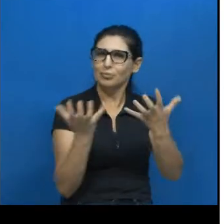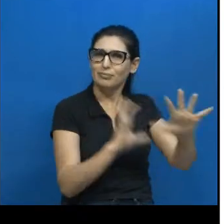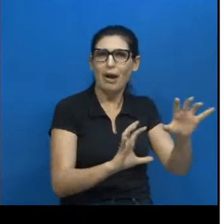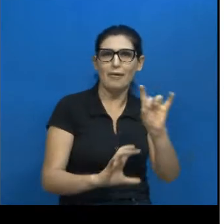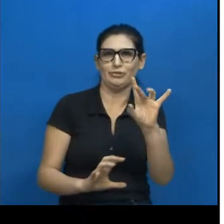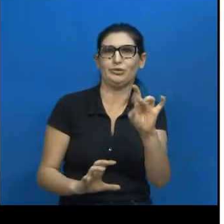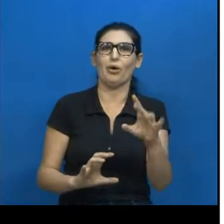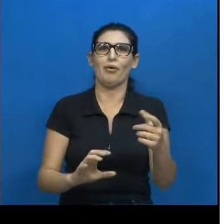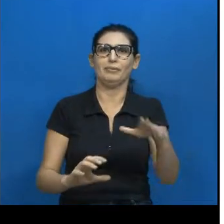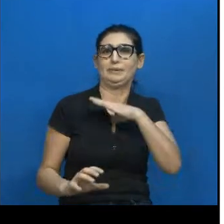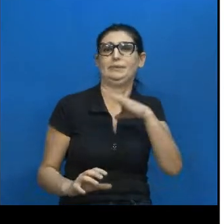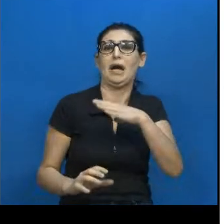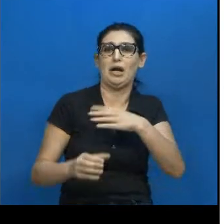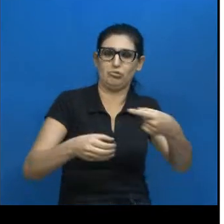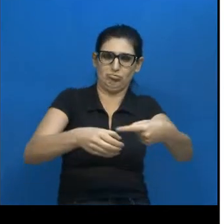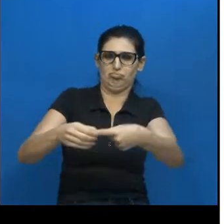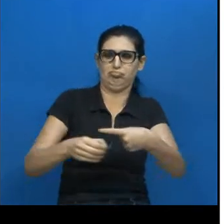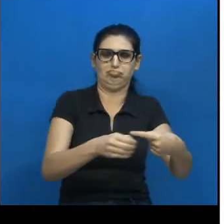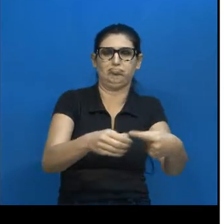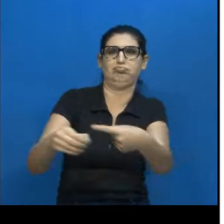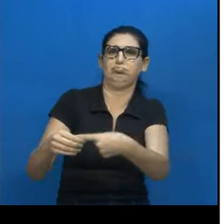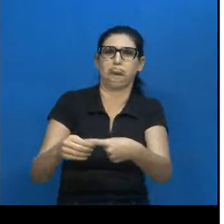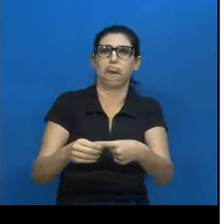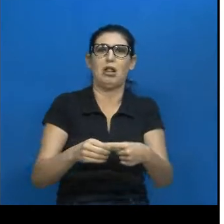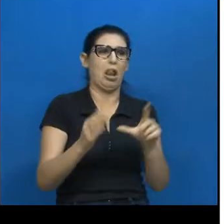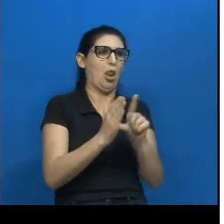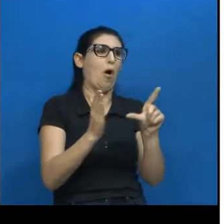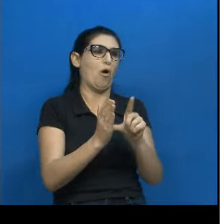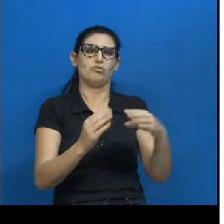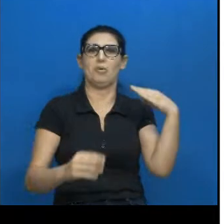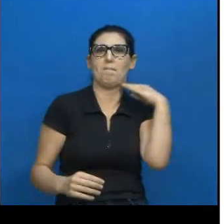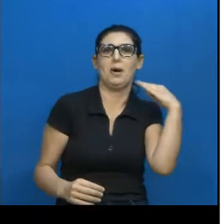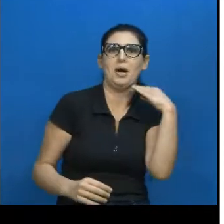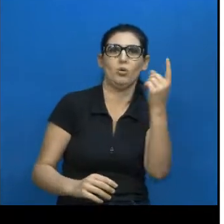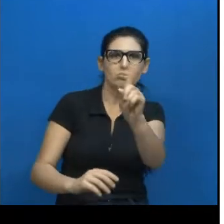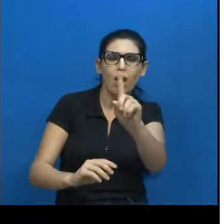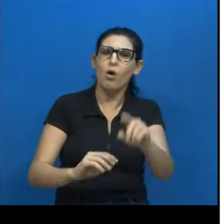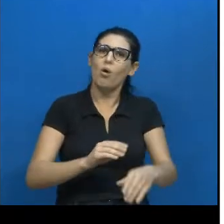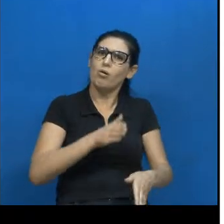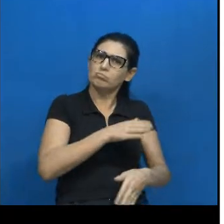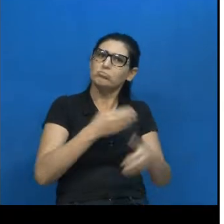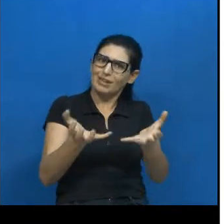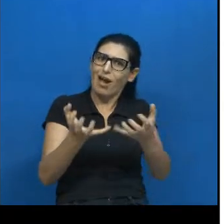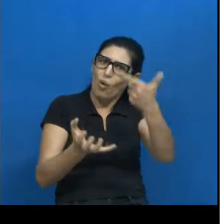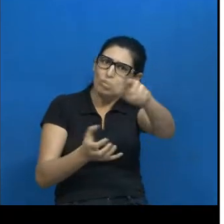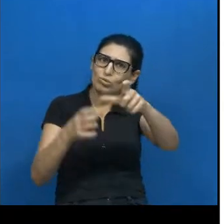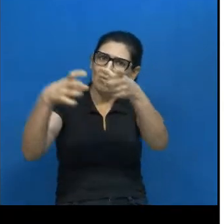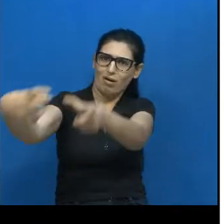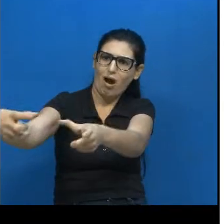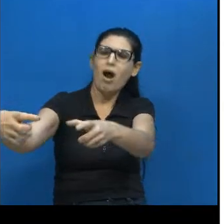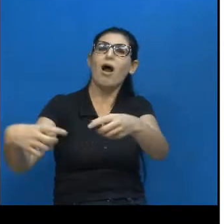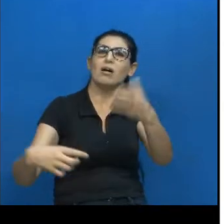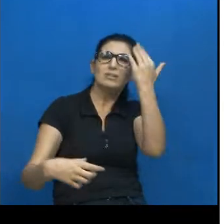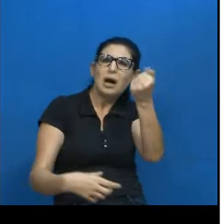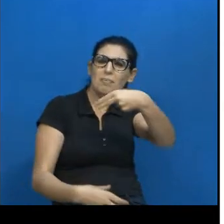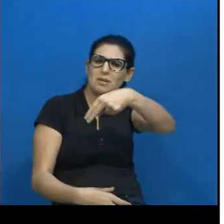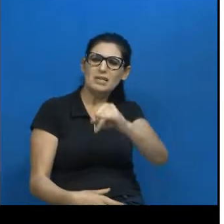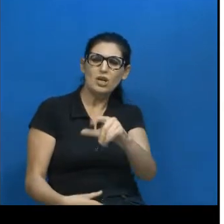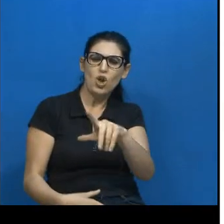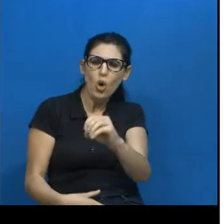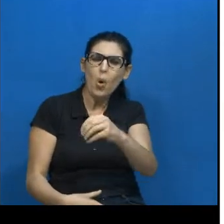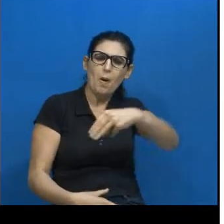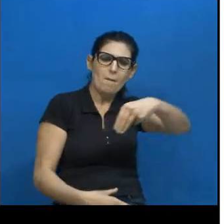porque lá naquela região, vamos falar assim, a região da Nilo Máximo, aquela região lá para o lado da cidade de Salvador. Então